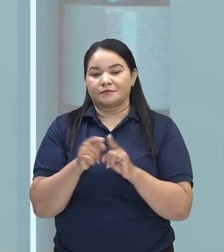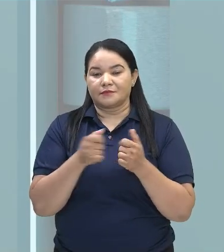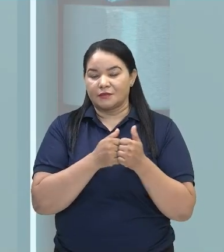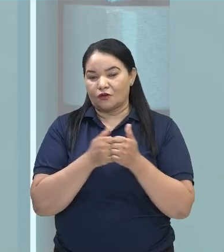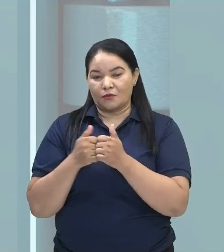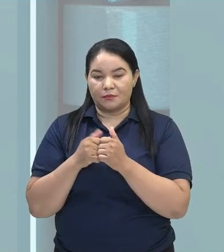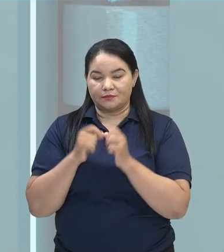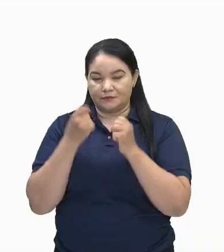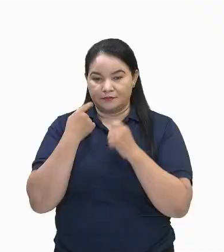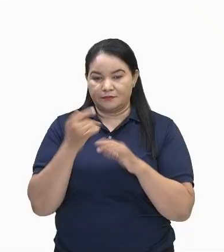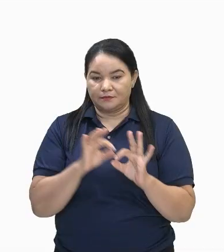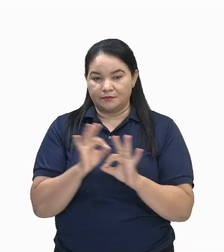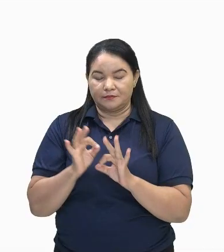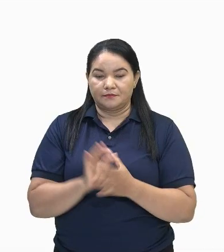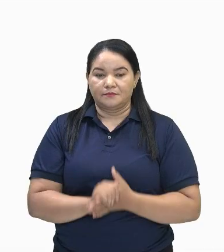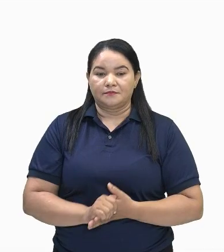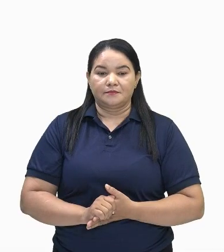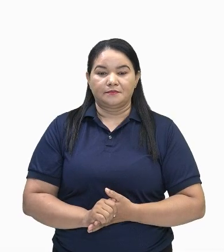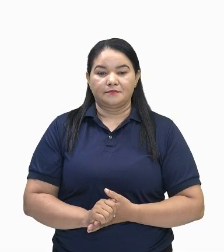leitura.